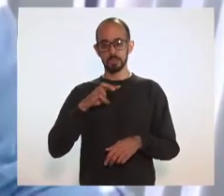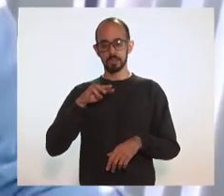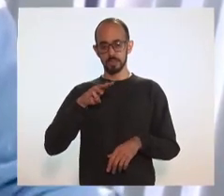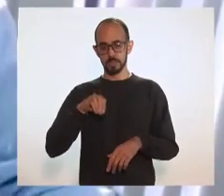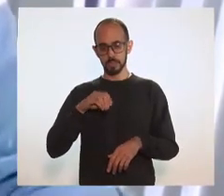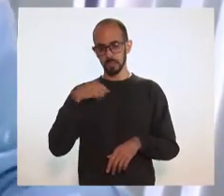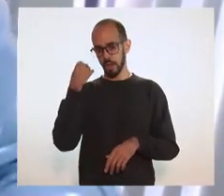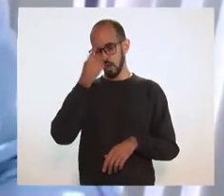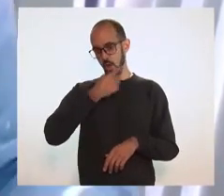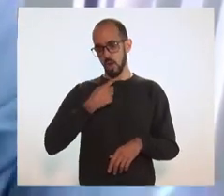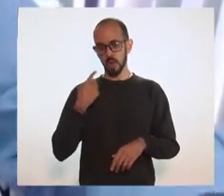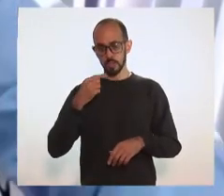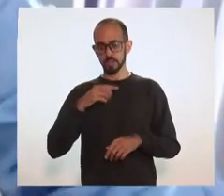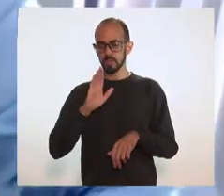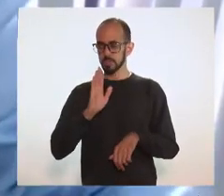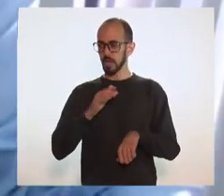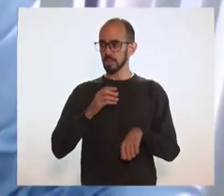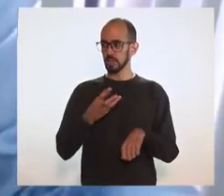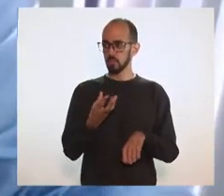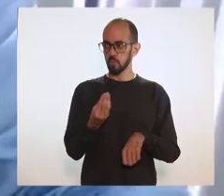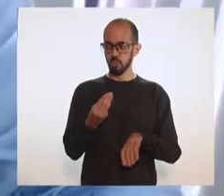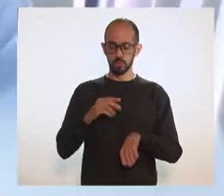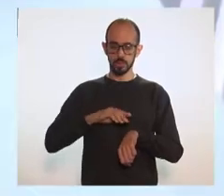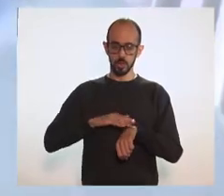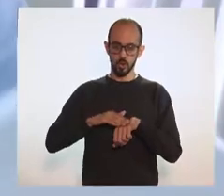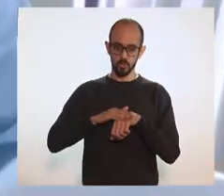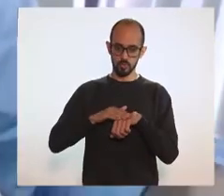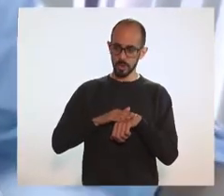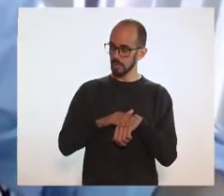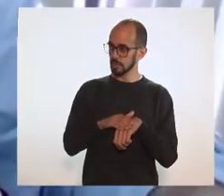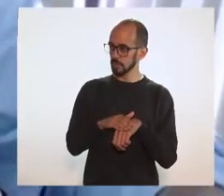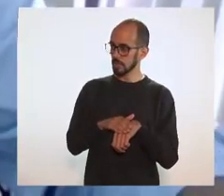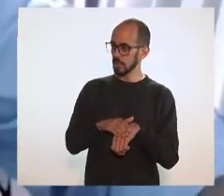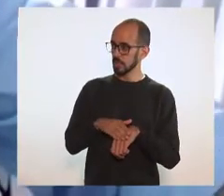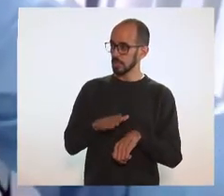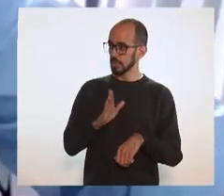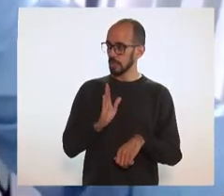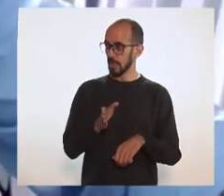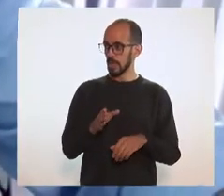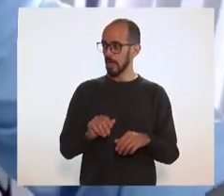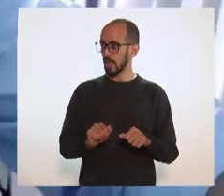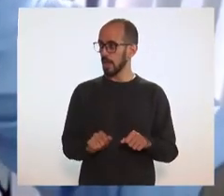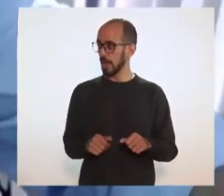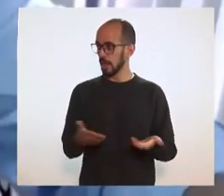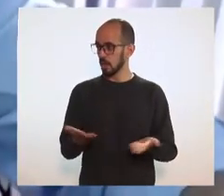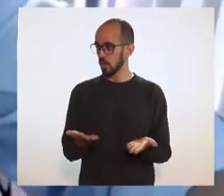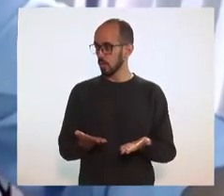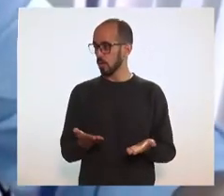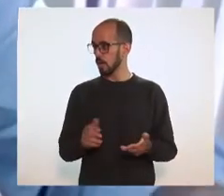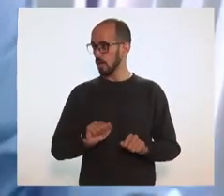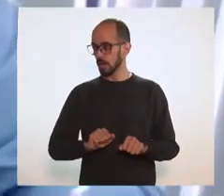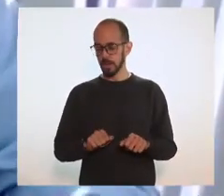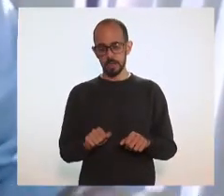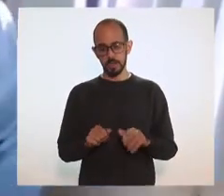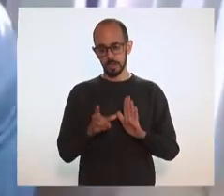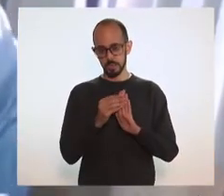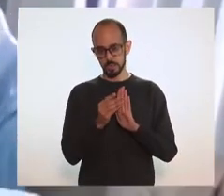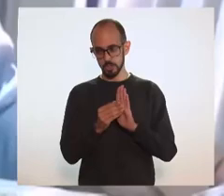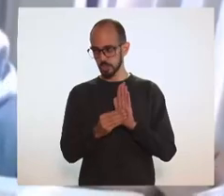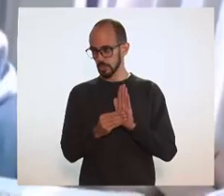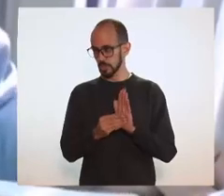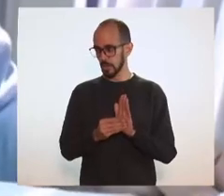audiência pública. Então, é só para registrar e agradecer a presteza da Procuradoria-Geral da LERJ, que já entrou com o recurso junto ao